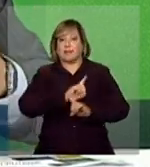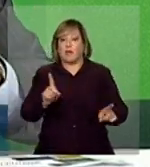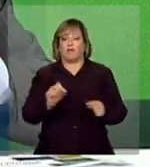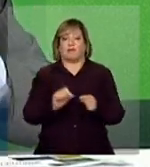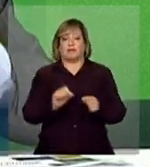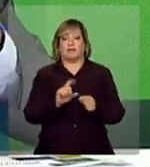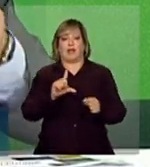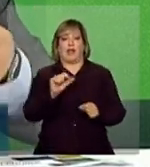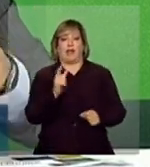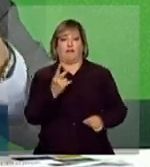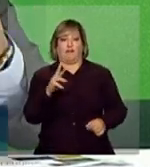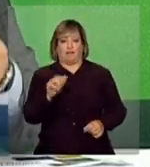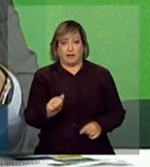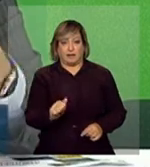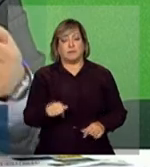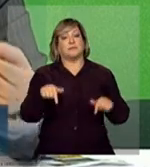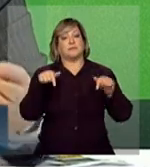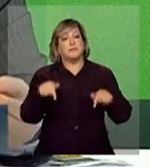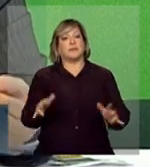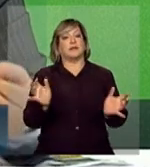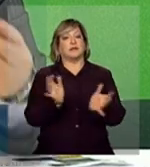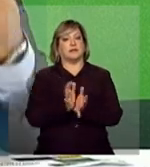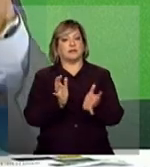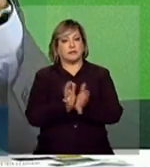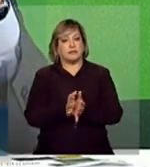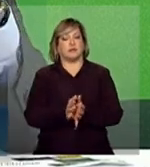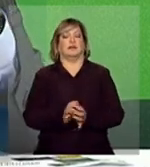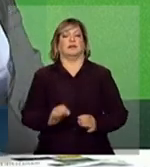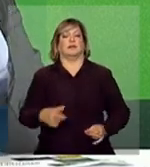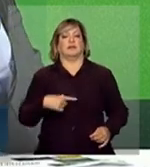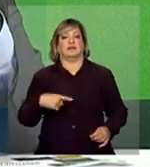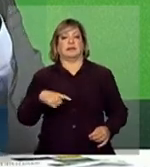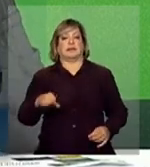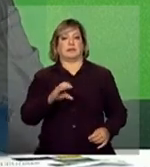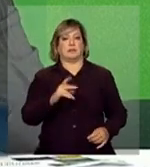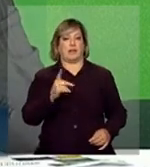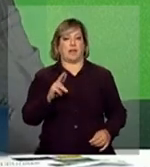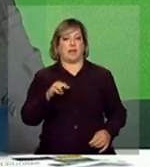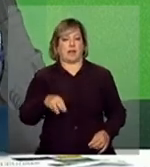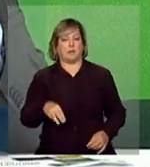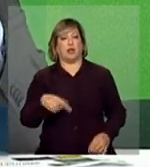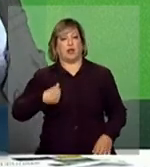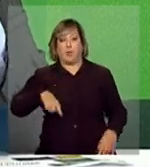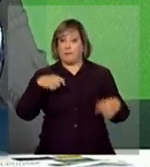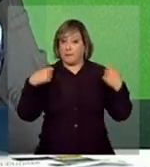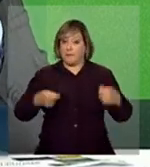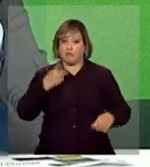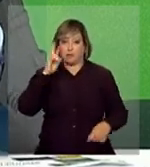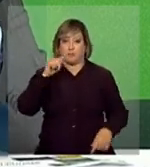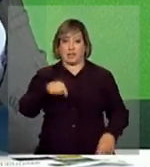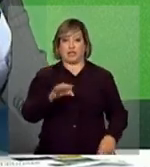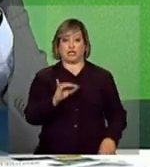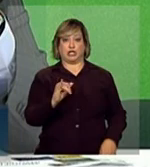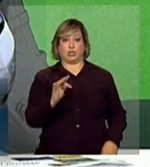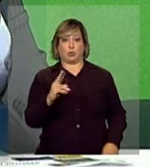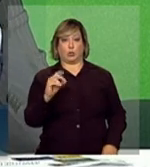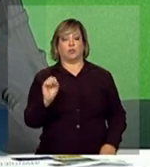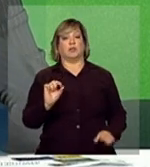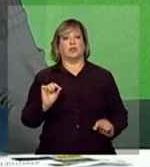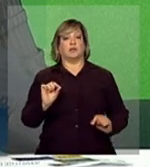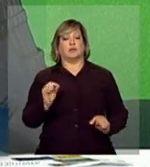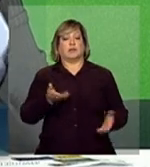pertence ao ativo da empresa CPRM e nós temos que tratar esses títulos de uma maneira